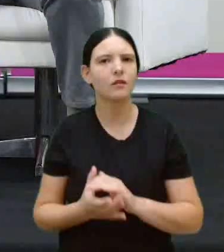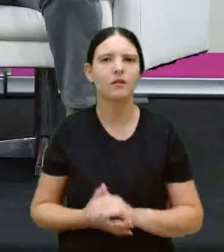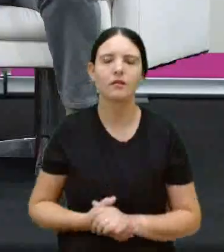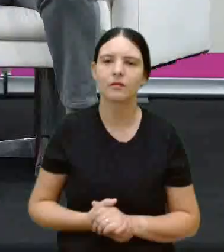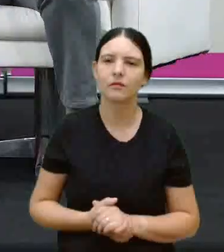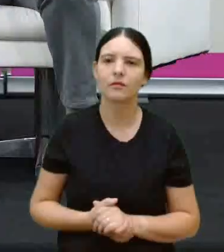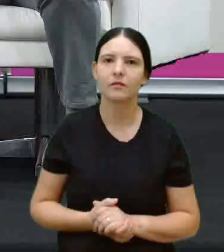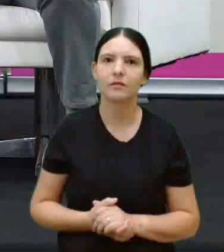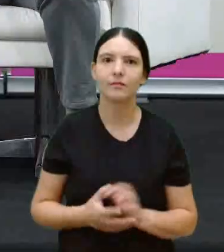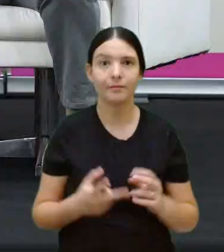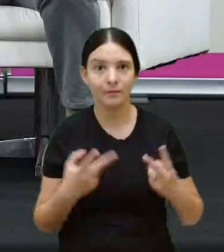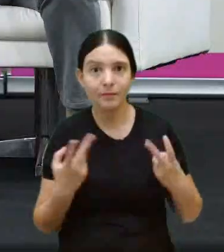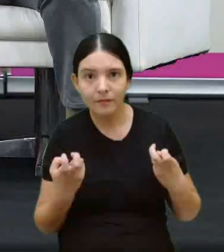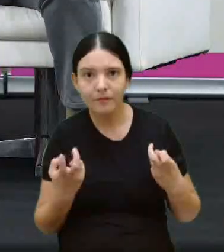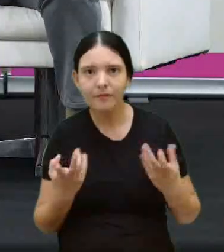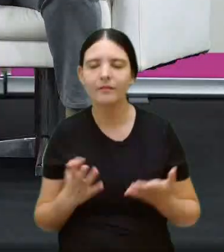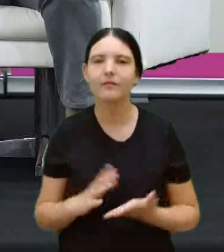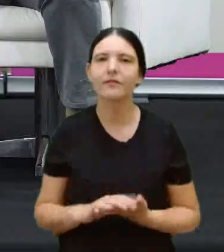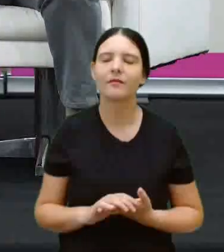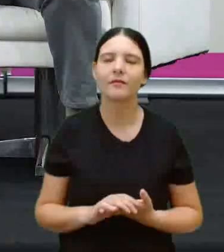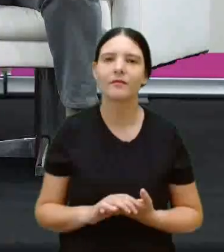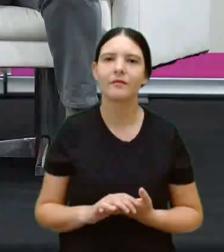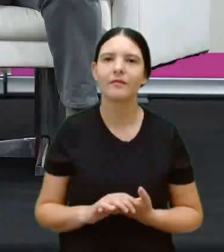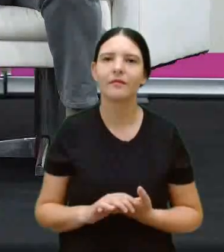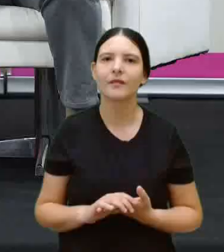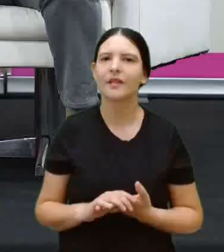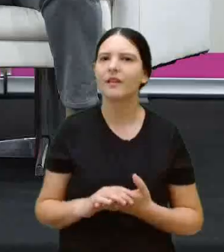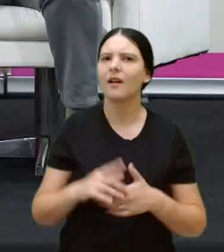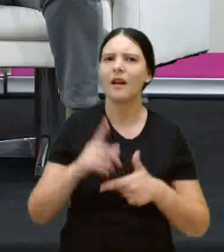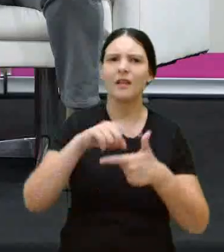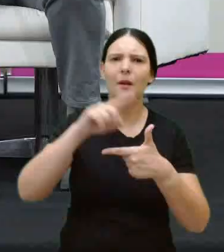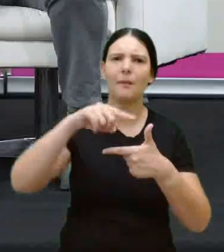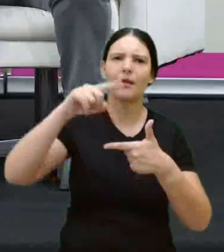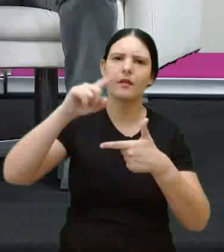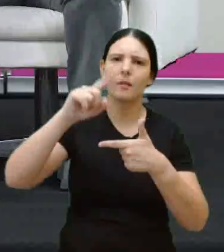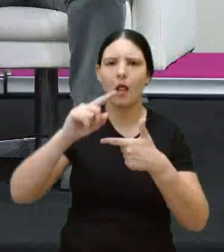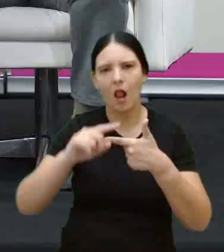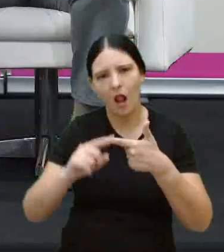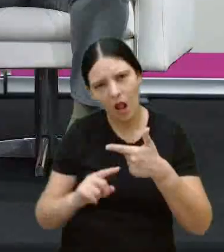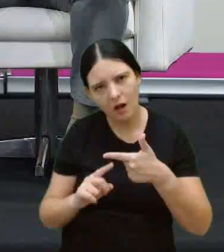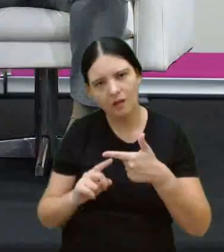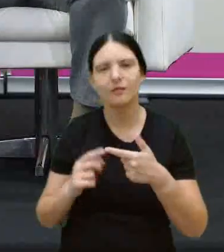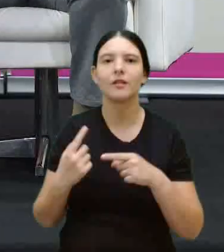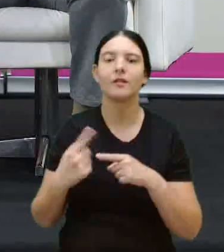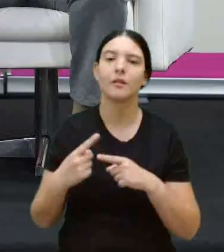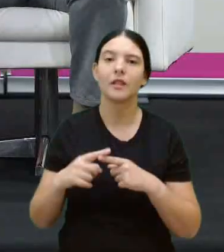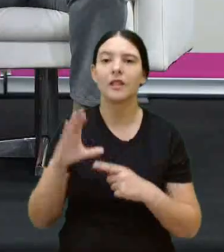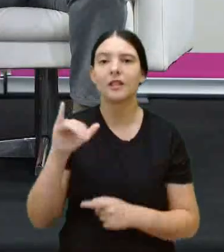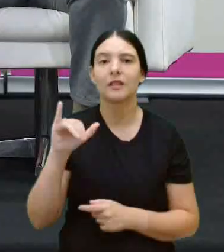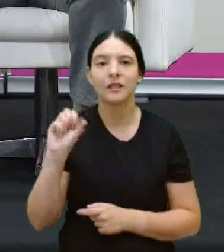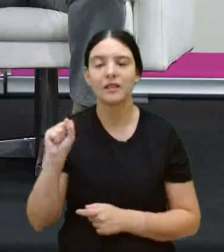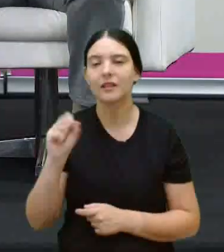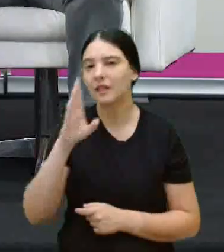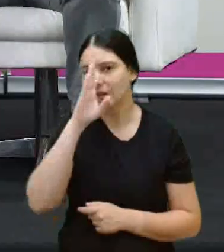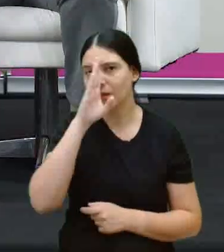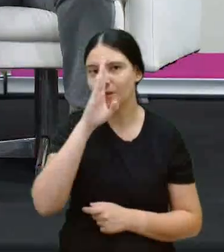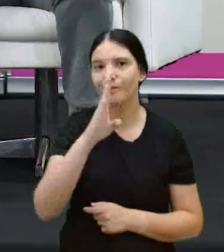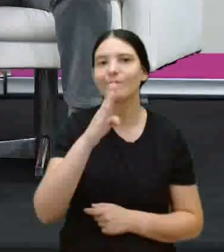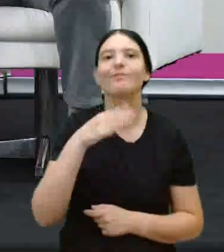Percebam? E aí aquilo ele despenca nas pesquisas. A cisheteronormatividade também está muito associada a isso.